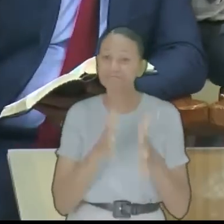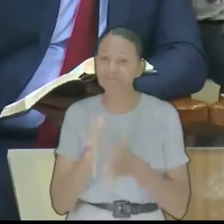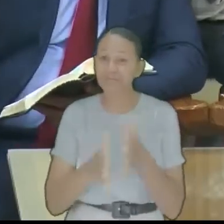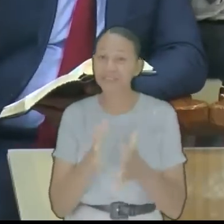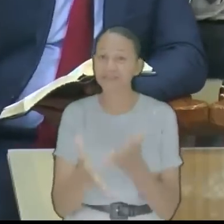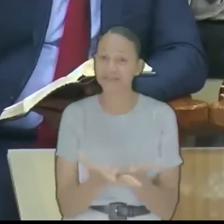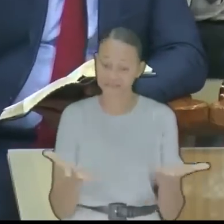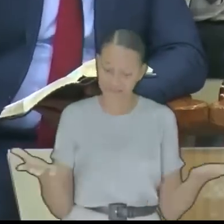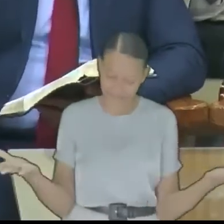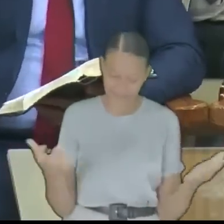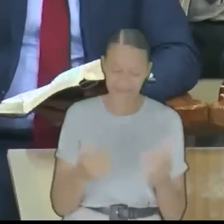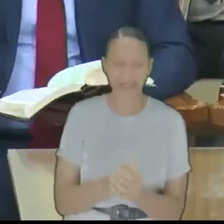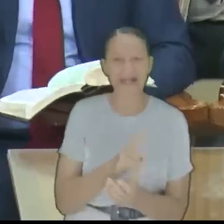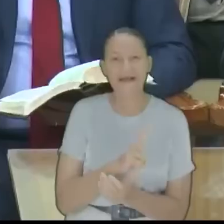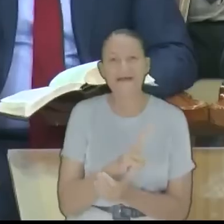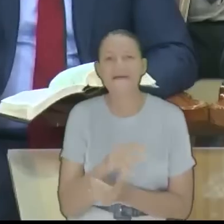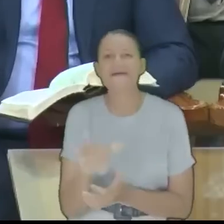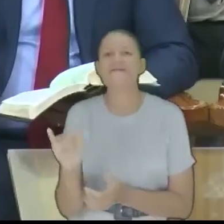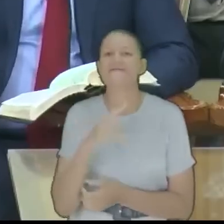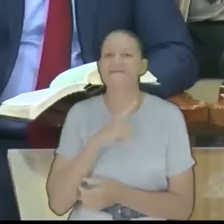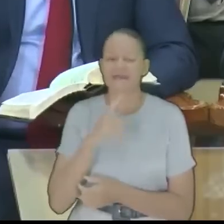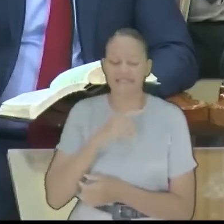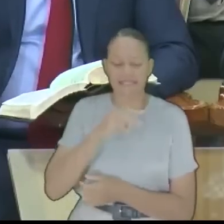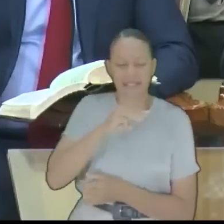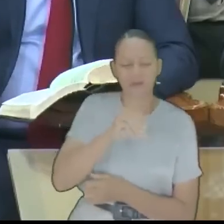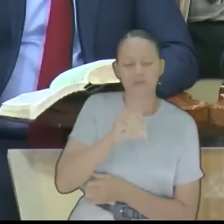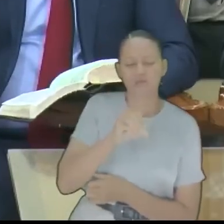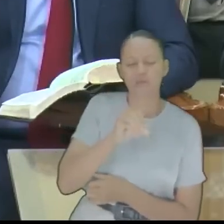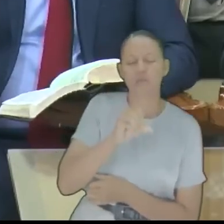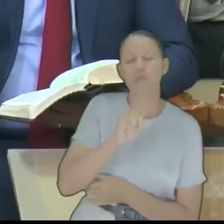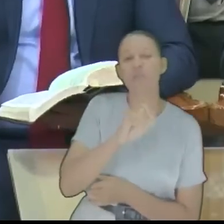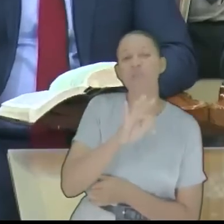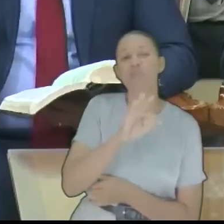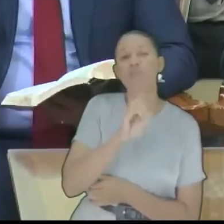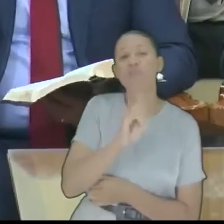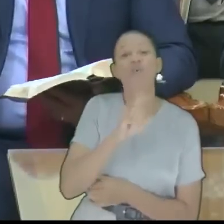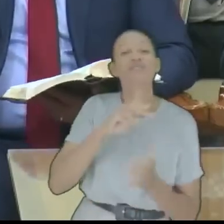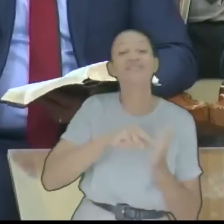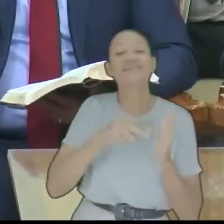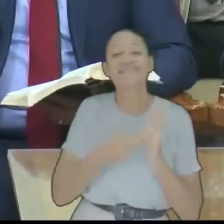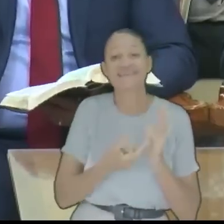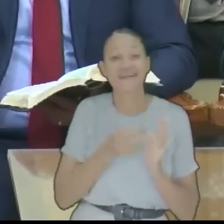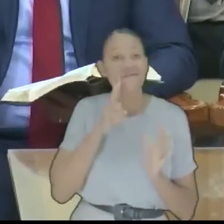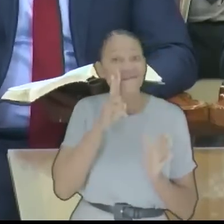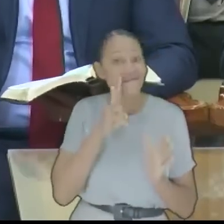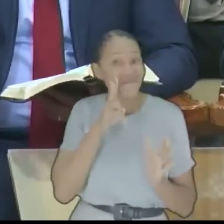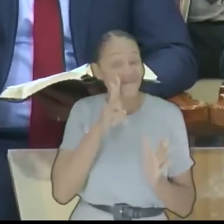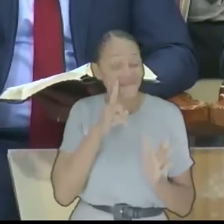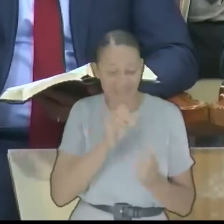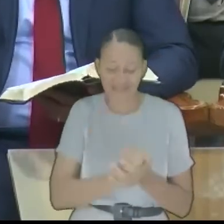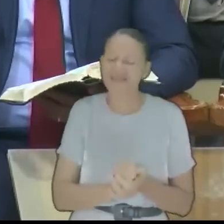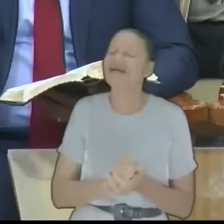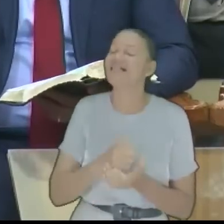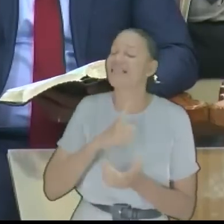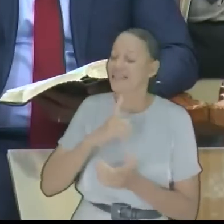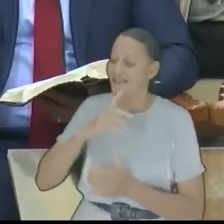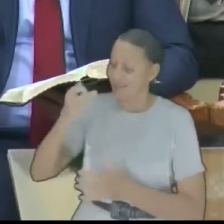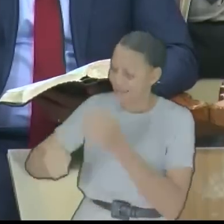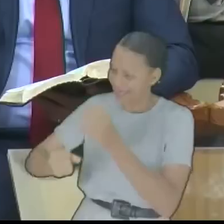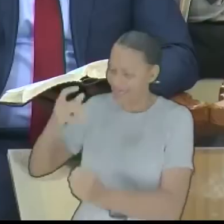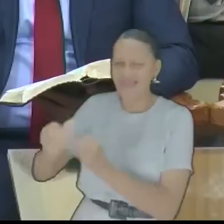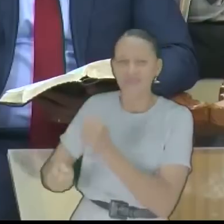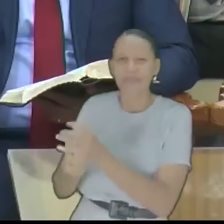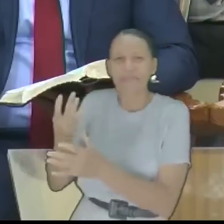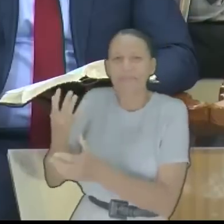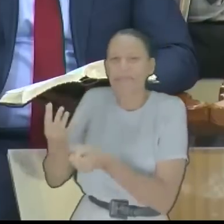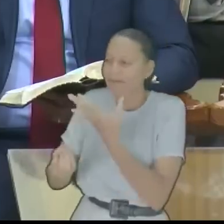irmãos, que vai destilar mosto é vinho, vai destilar leite, vai manar